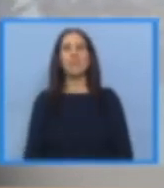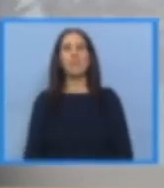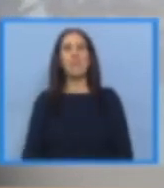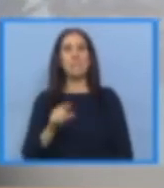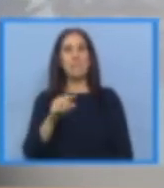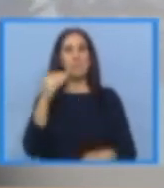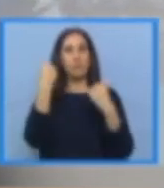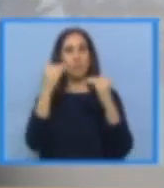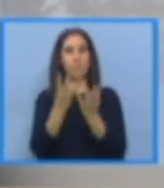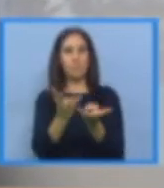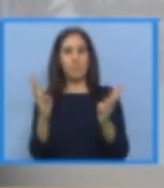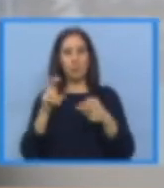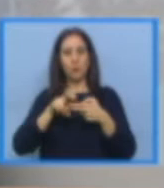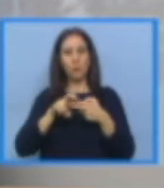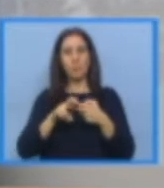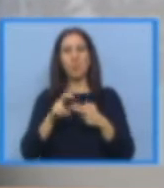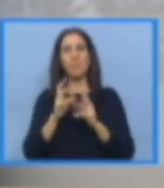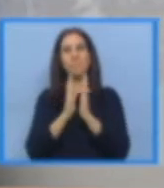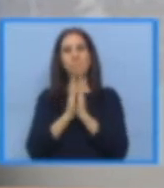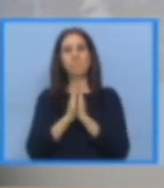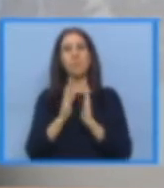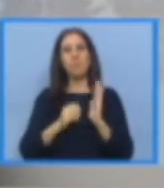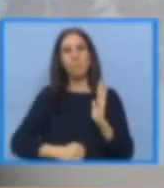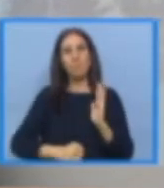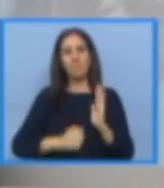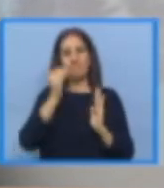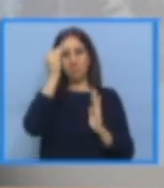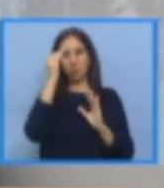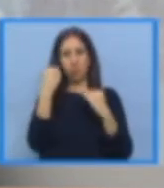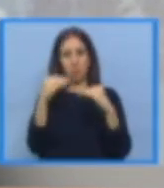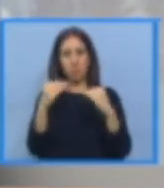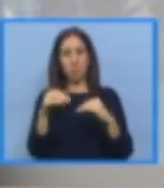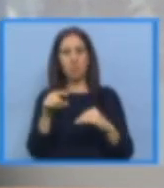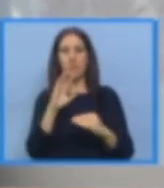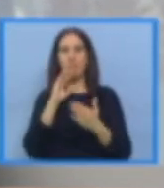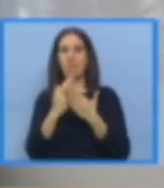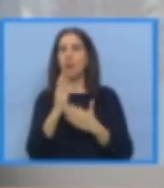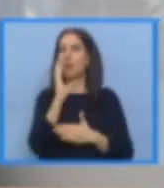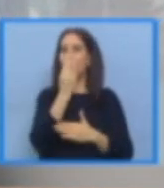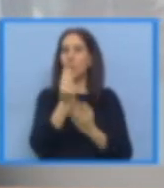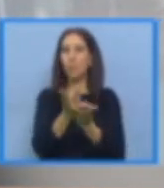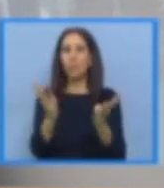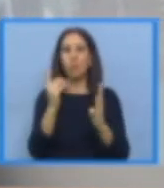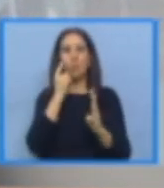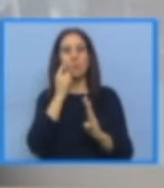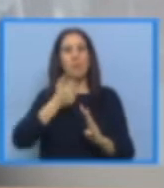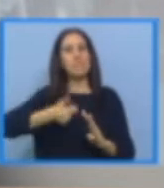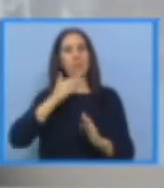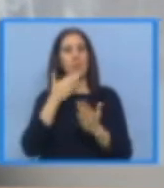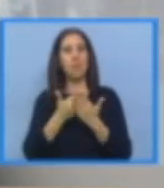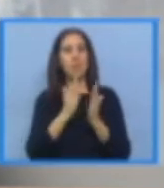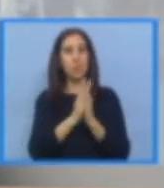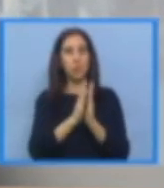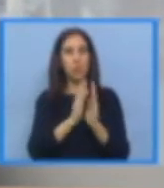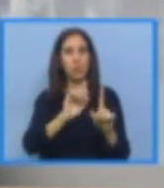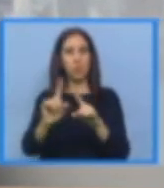esta formação que nós damos na disciplina de Educação Moral e Religiosa pretende ajudar os alunos a terem o conhecimento essencial das religiões. Das